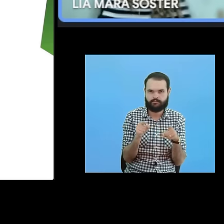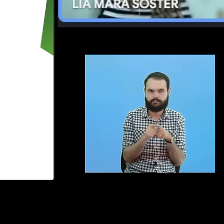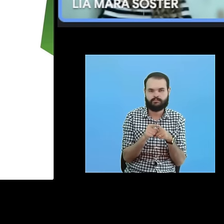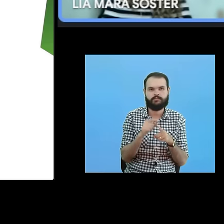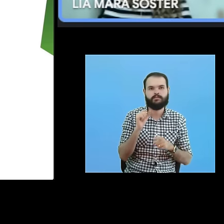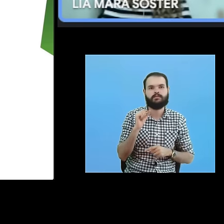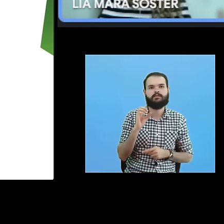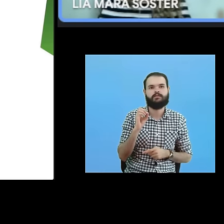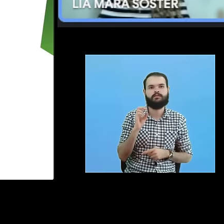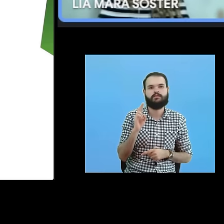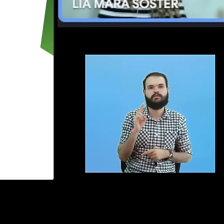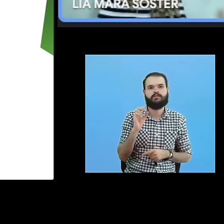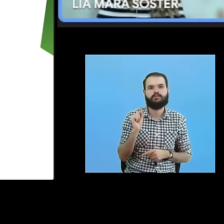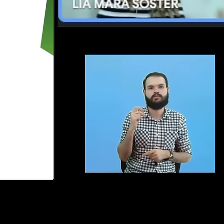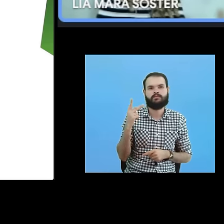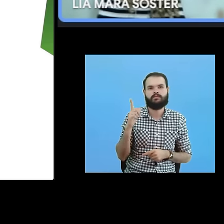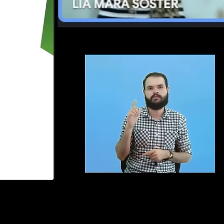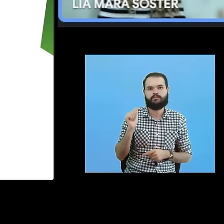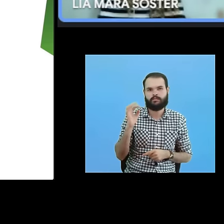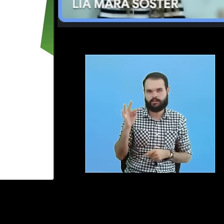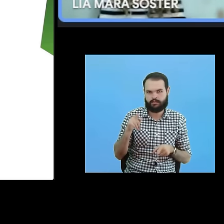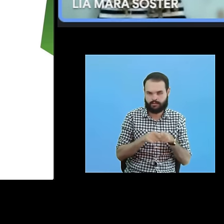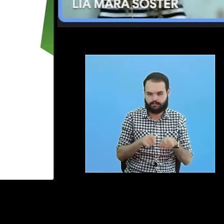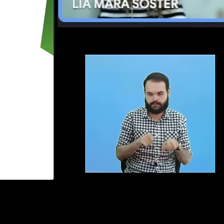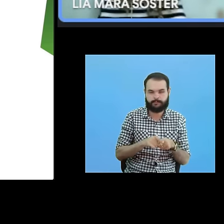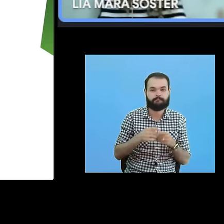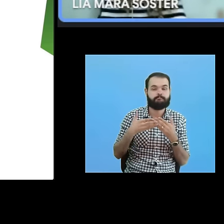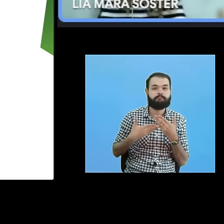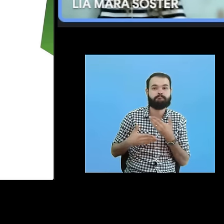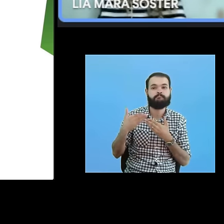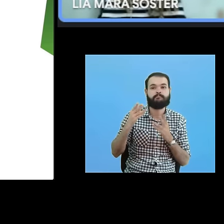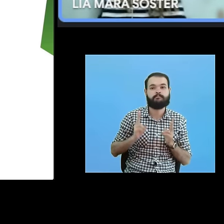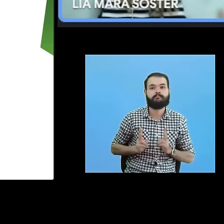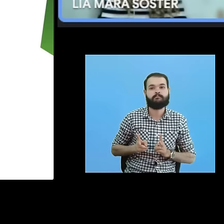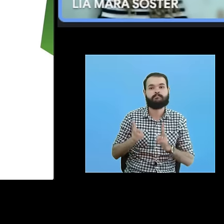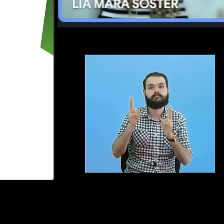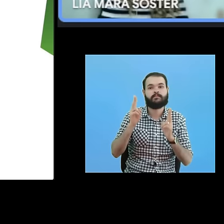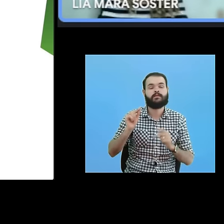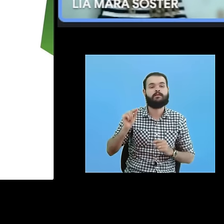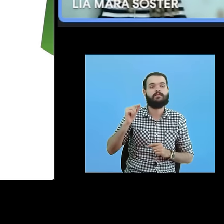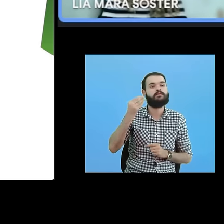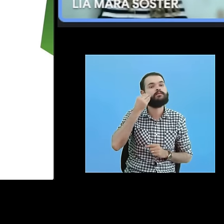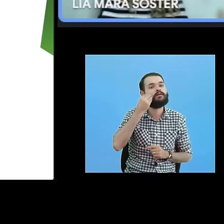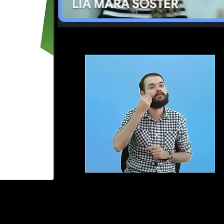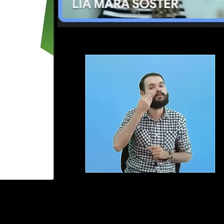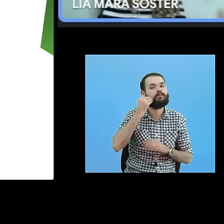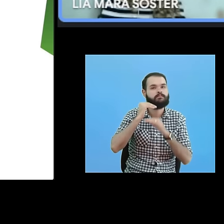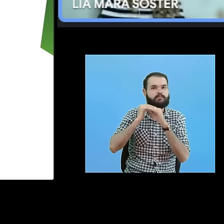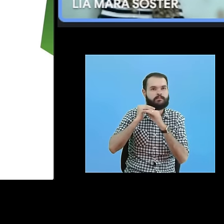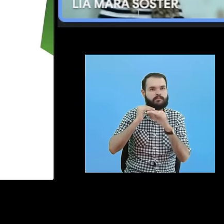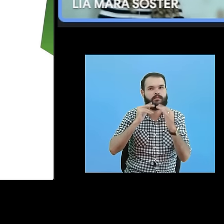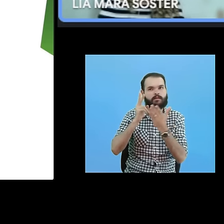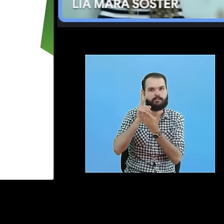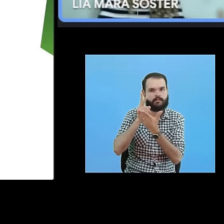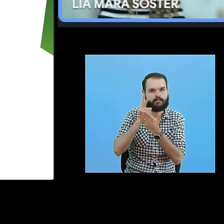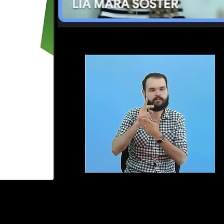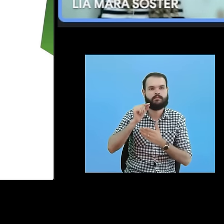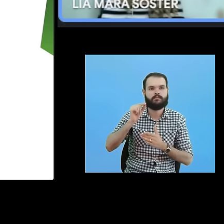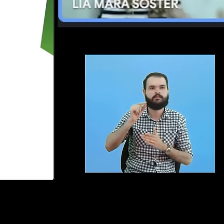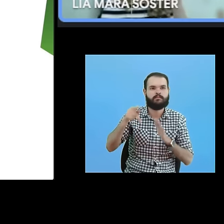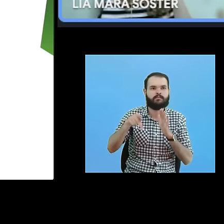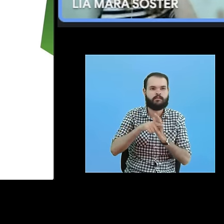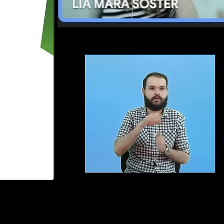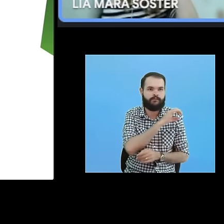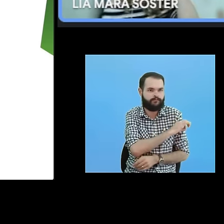destes suflás. Aí, na sequência, tentamos manter também essa oficina de bolo no pote